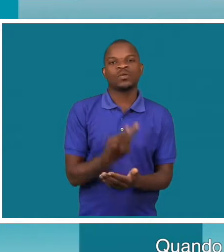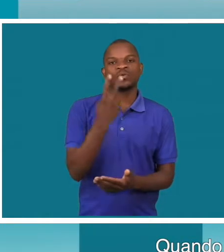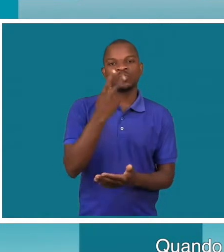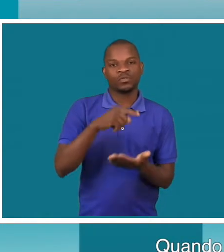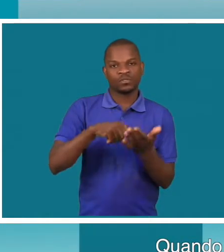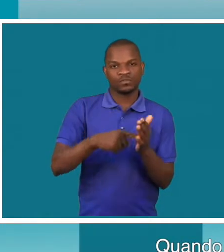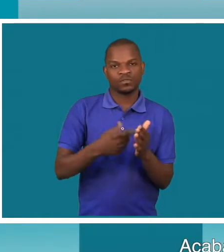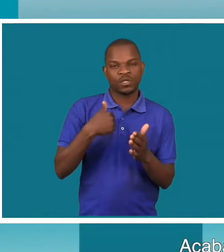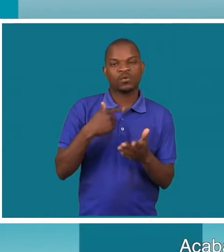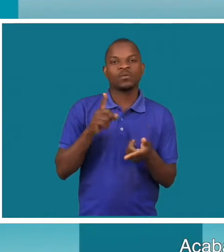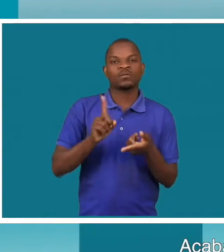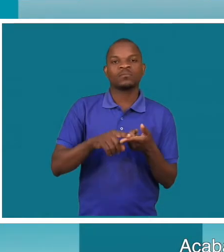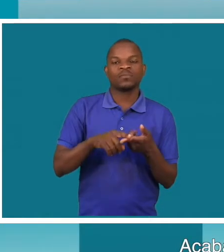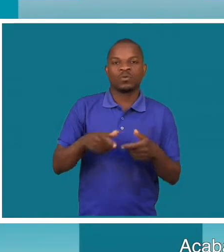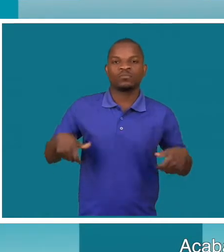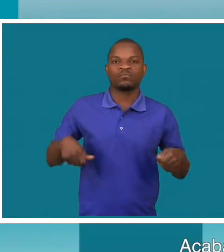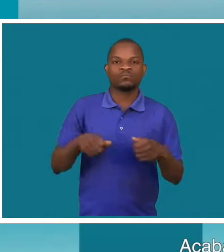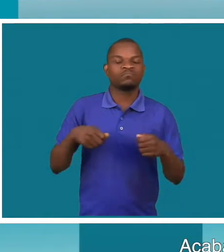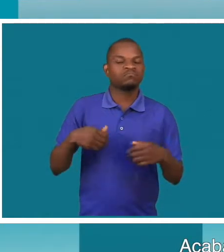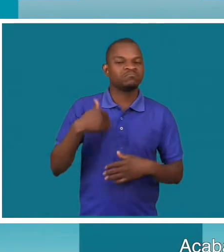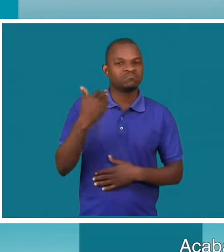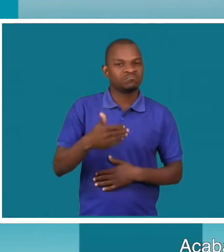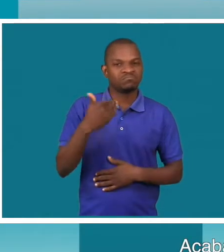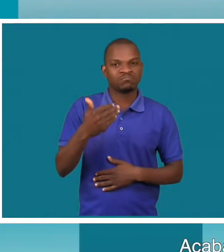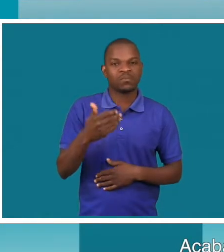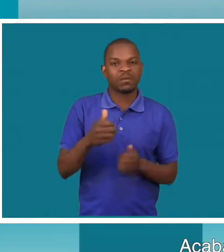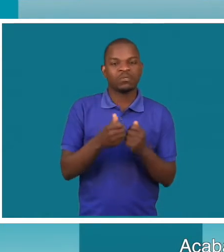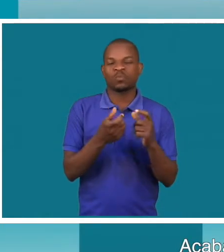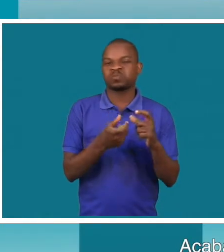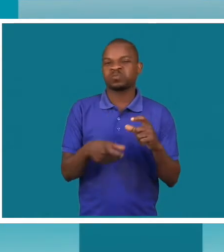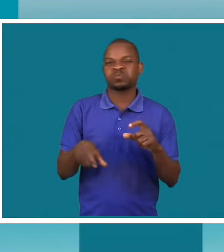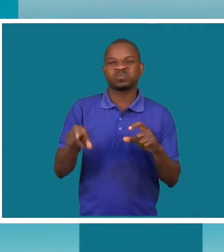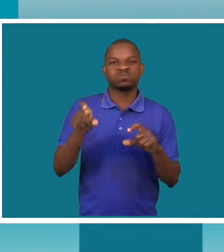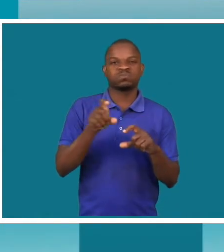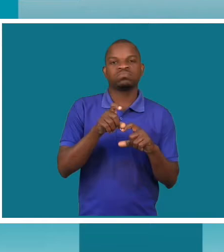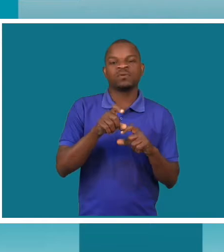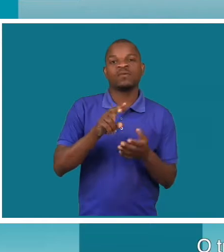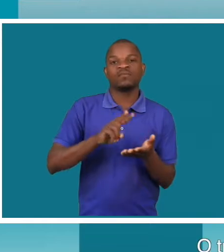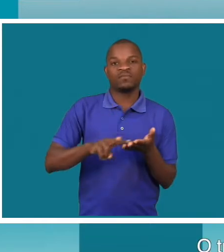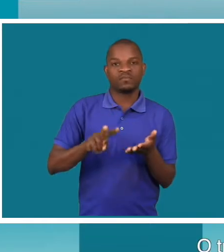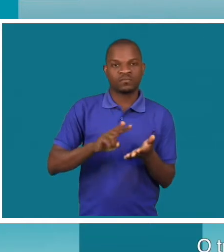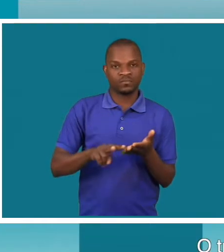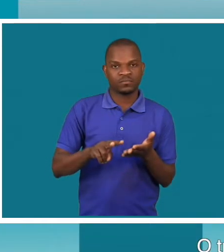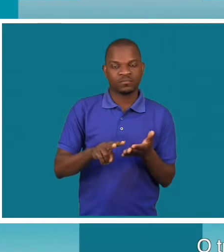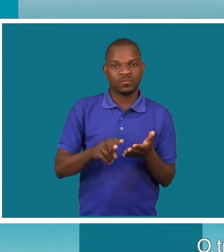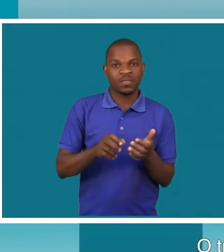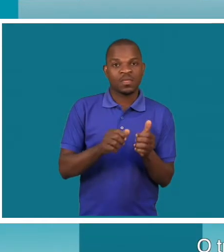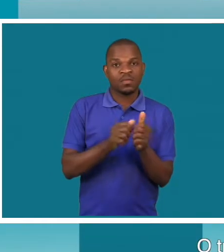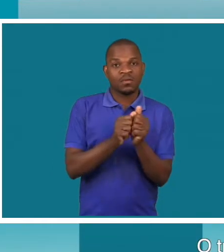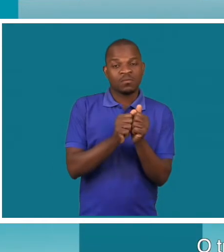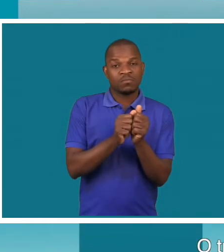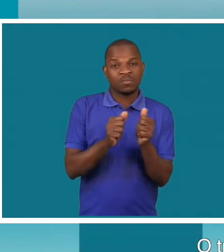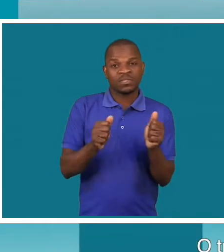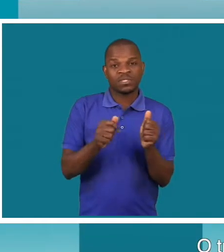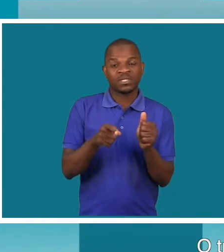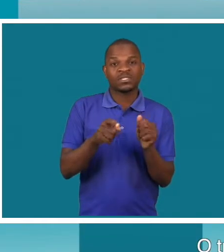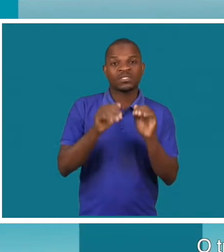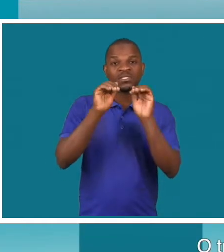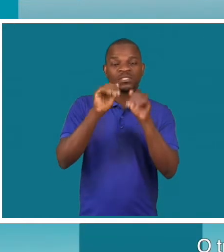pessoa acaba cansando o puxado o valor e isso eu o transporte mas também